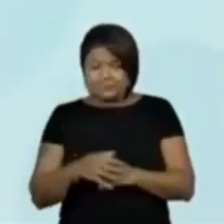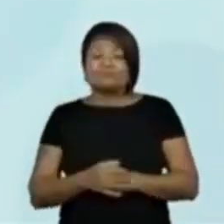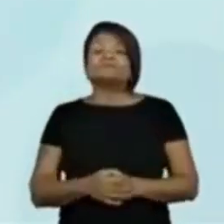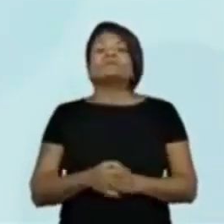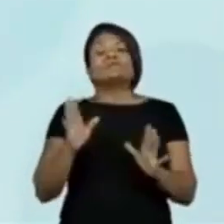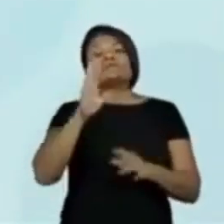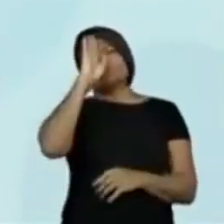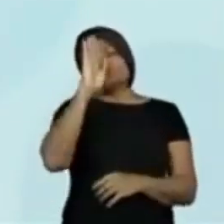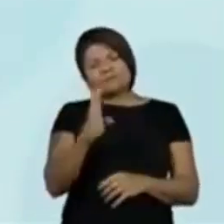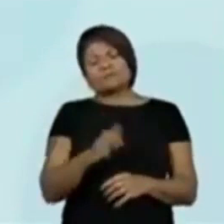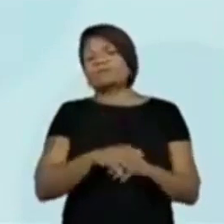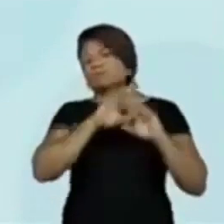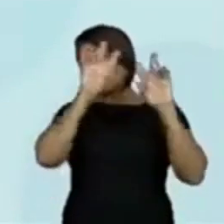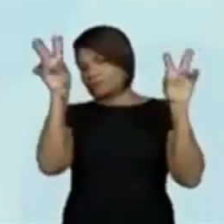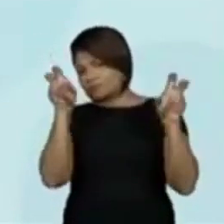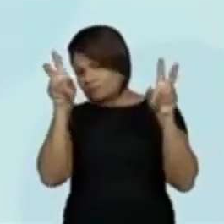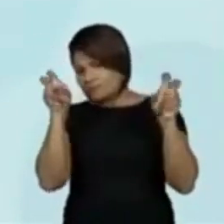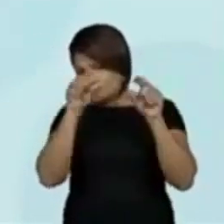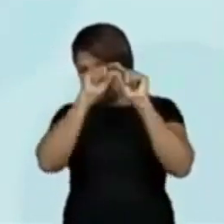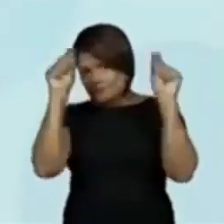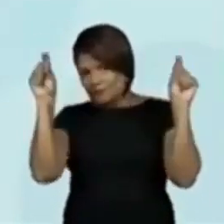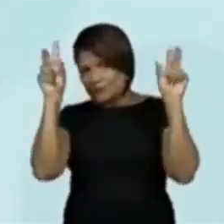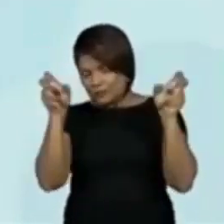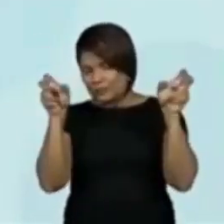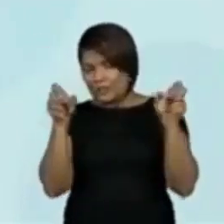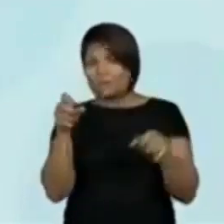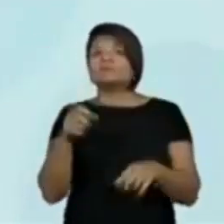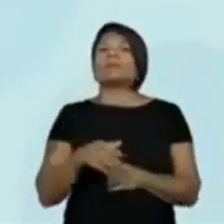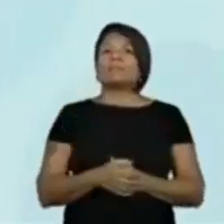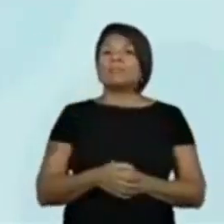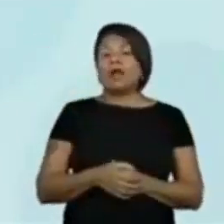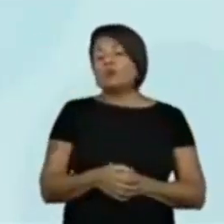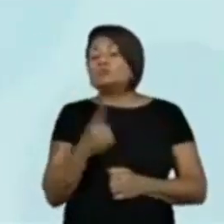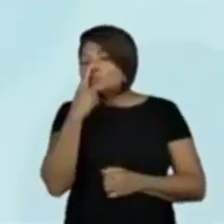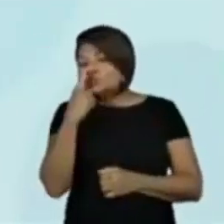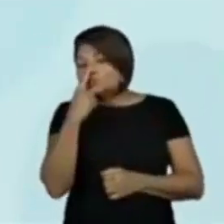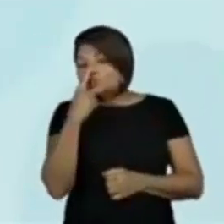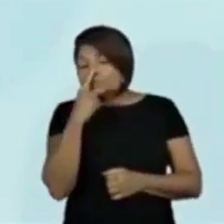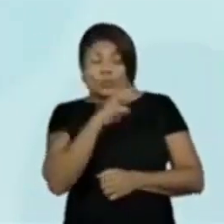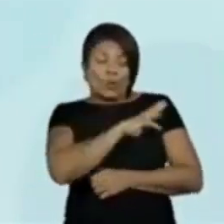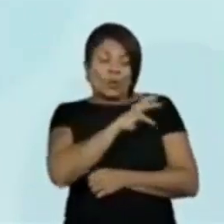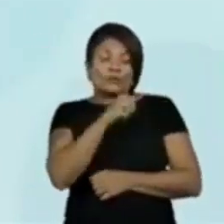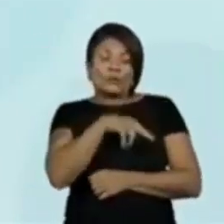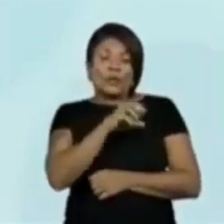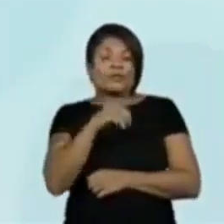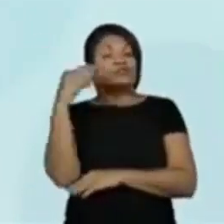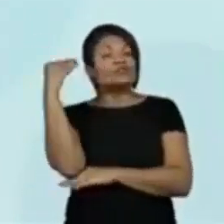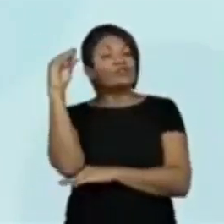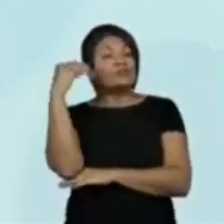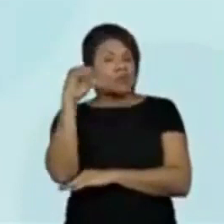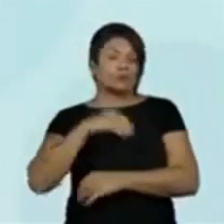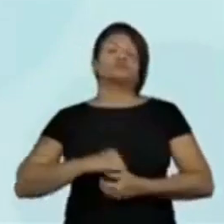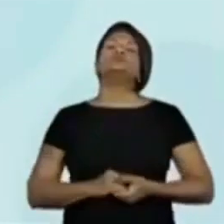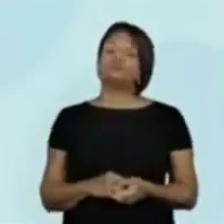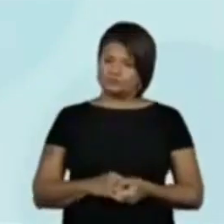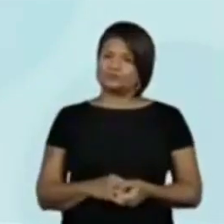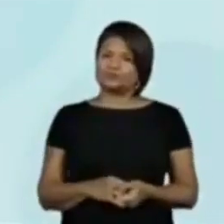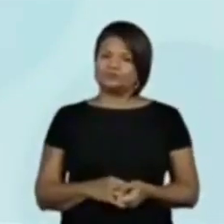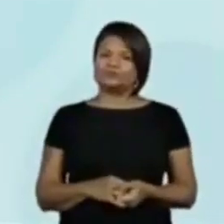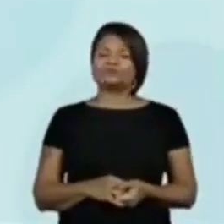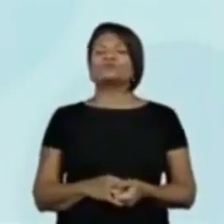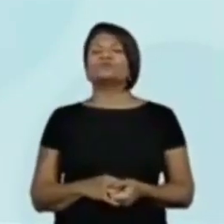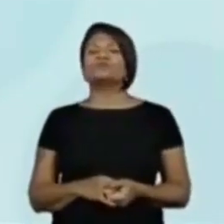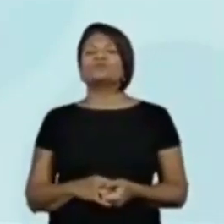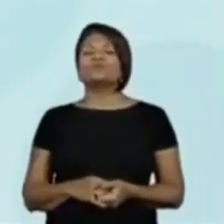fundamental, título, neste caso, dinossauro preferido das turmas de 4º ano, a partir da